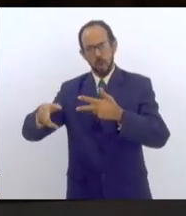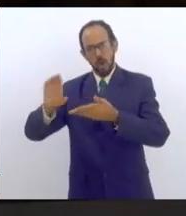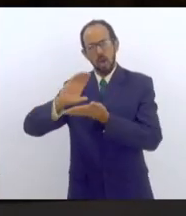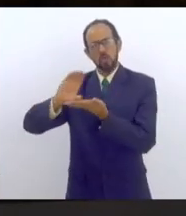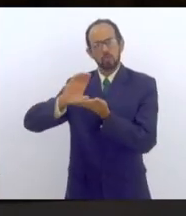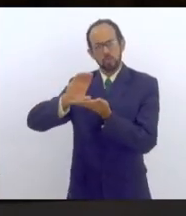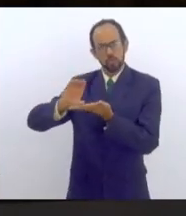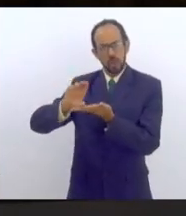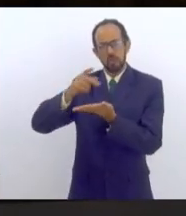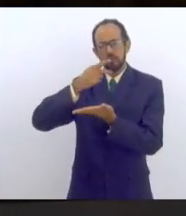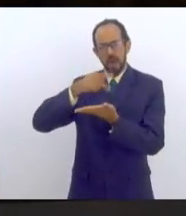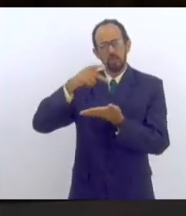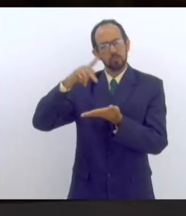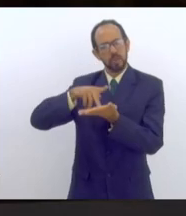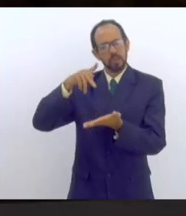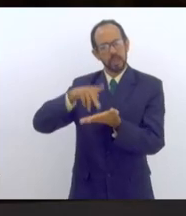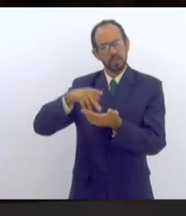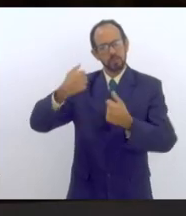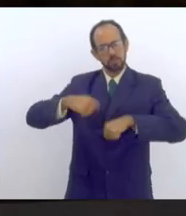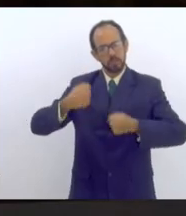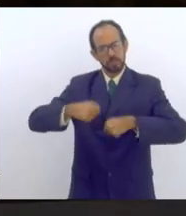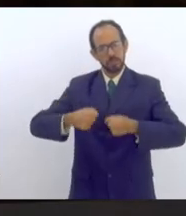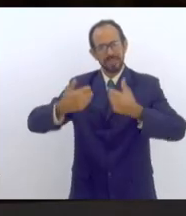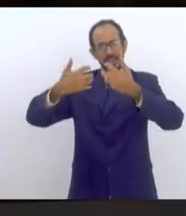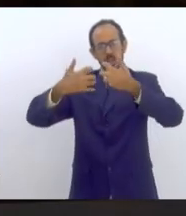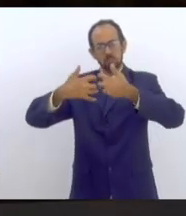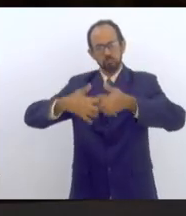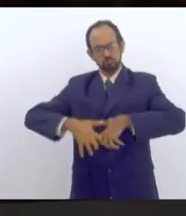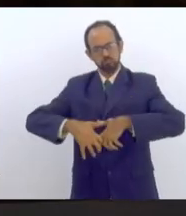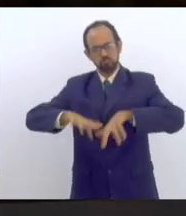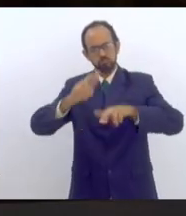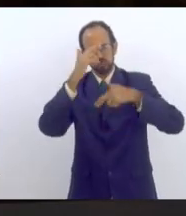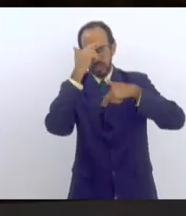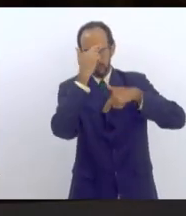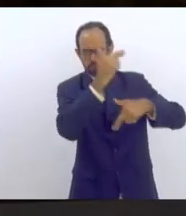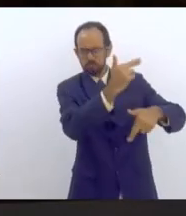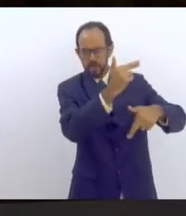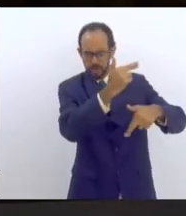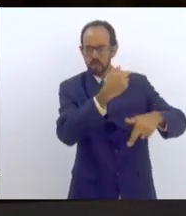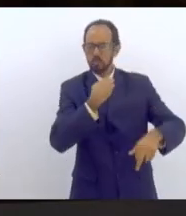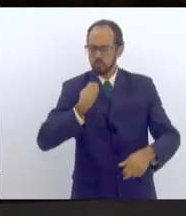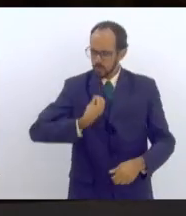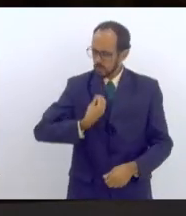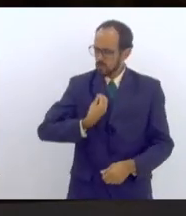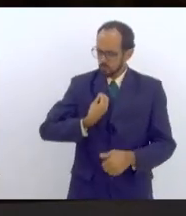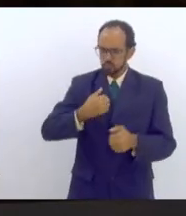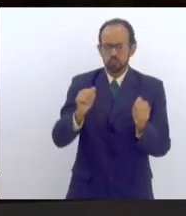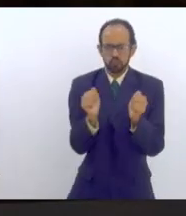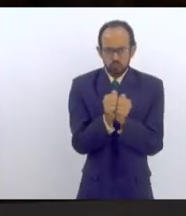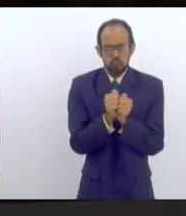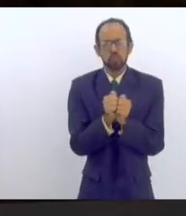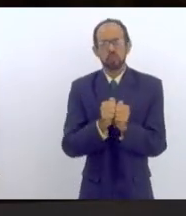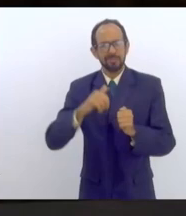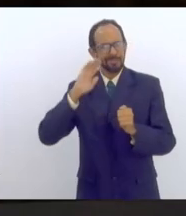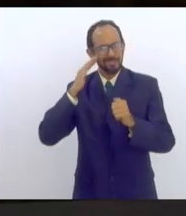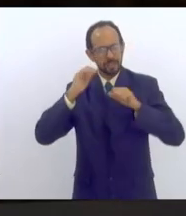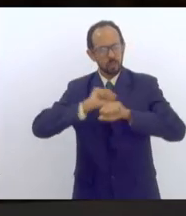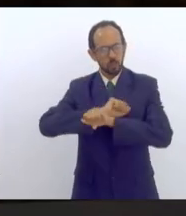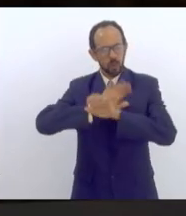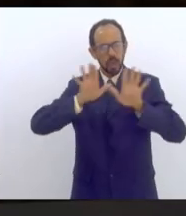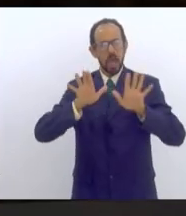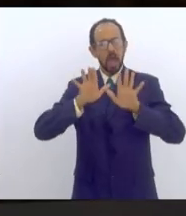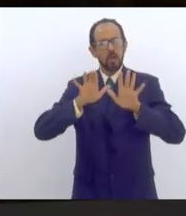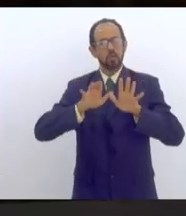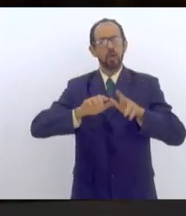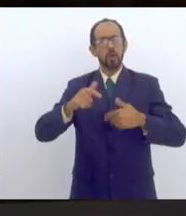realmente verdadeiramente harmônicos, se respeitem, coexistam, entendam as suas posições,